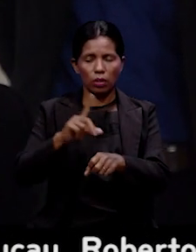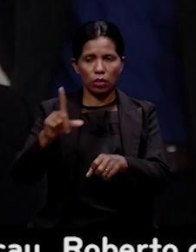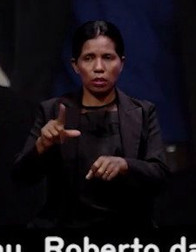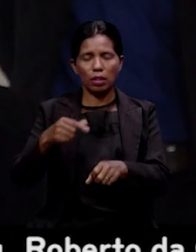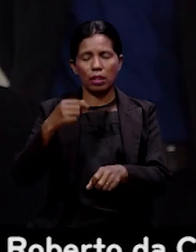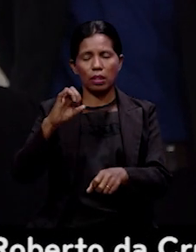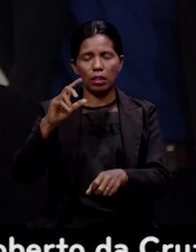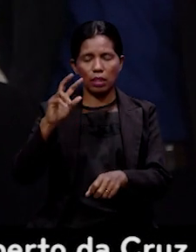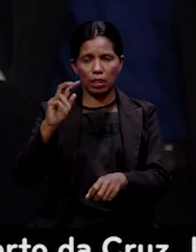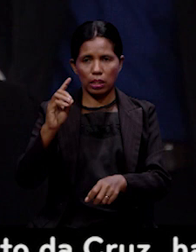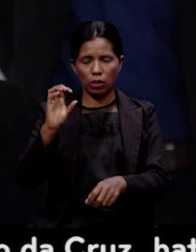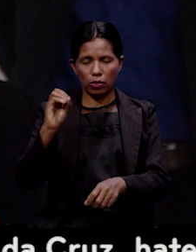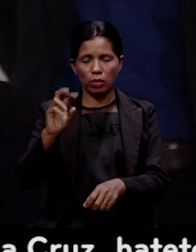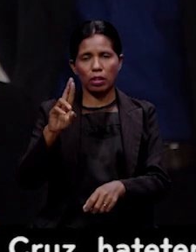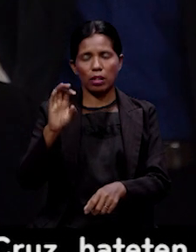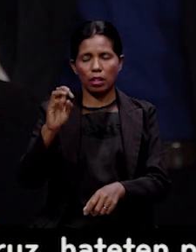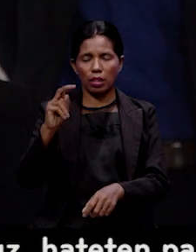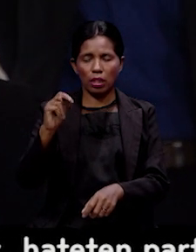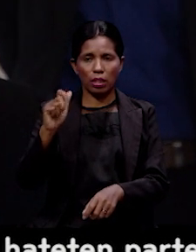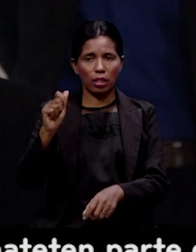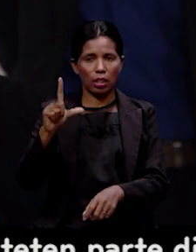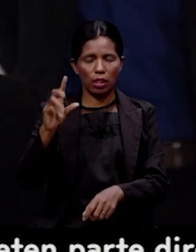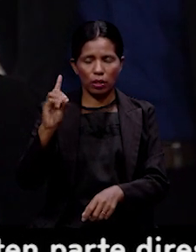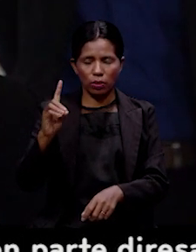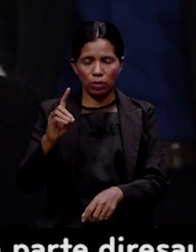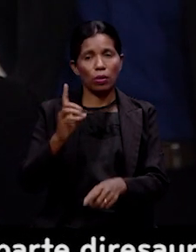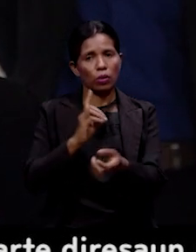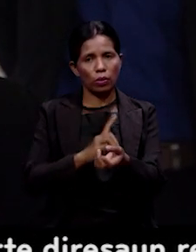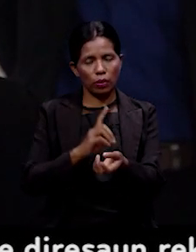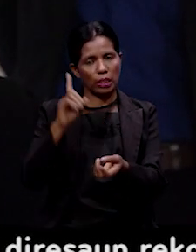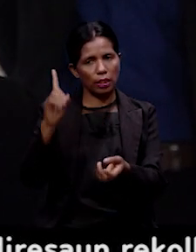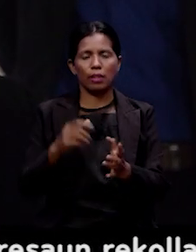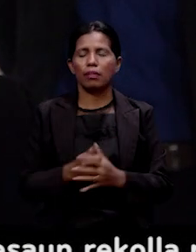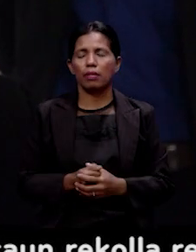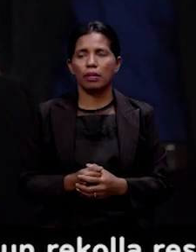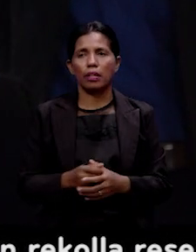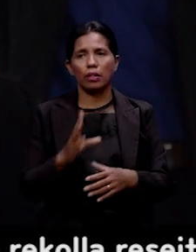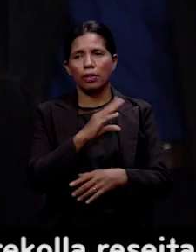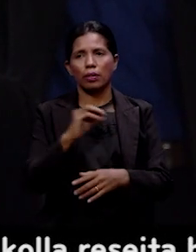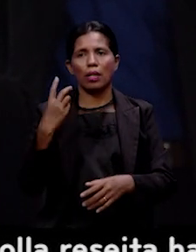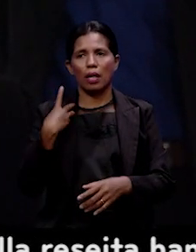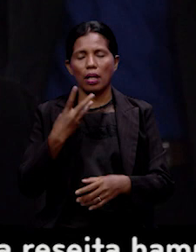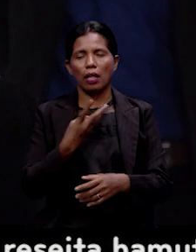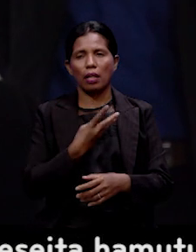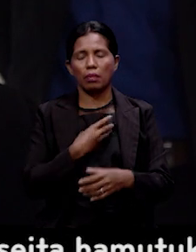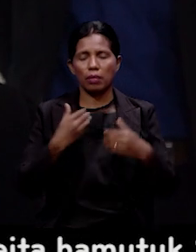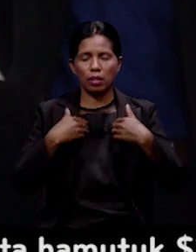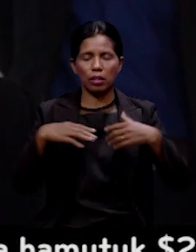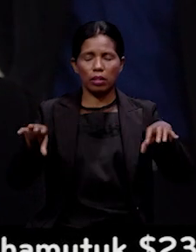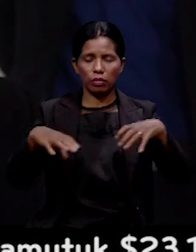doutor Reinaldo doutor Rosinho o doutor be idetang nomos amimos be ia kooperasaun